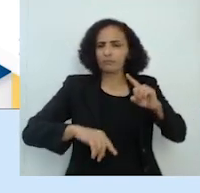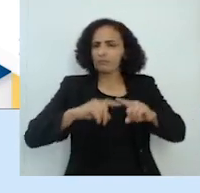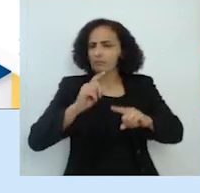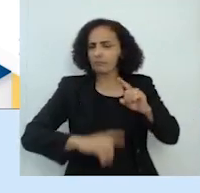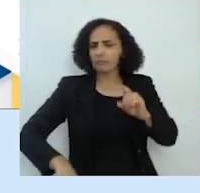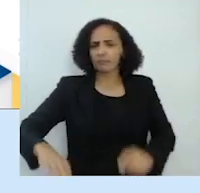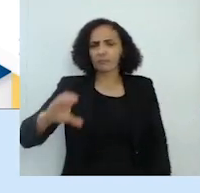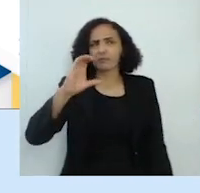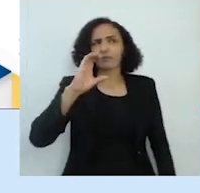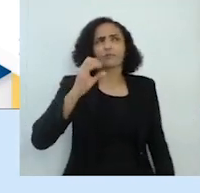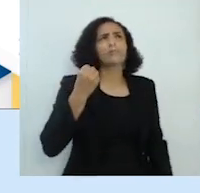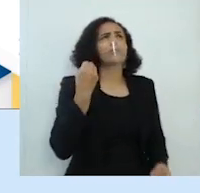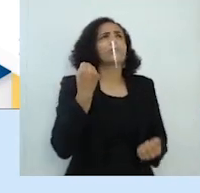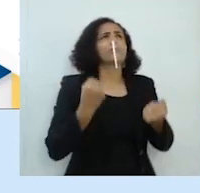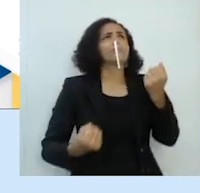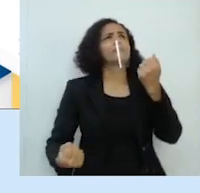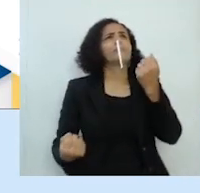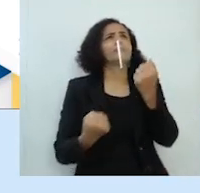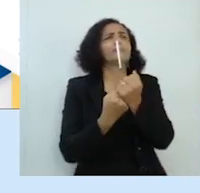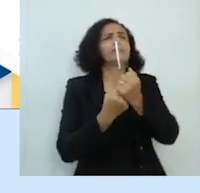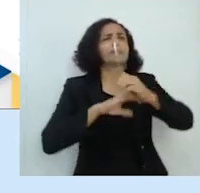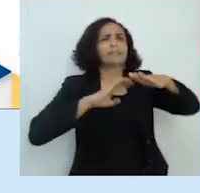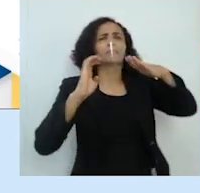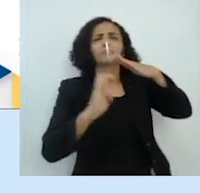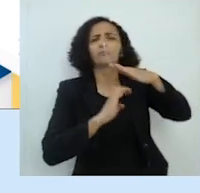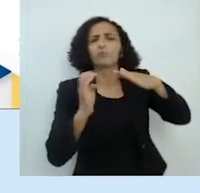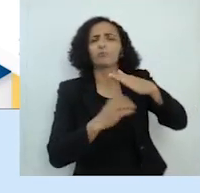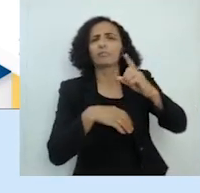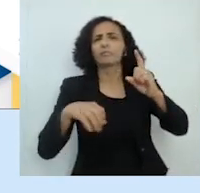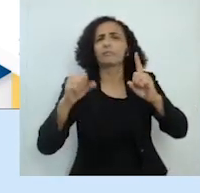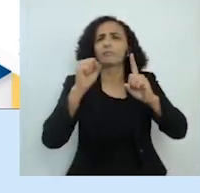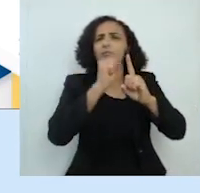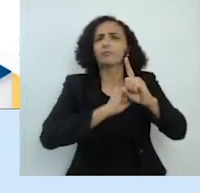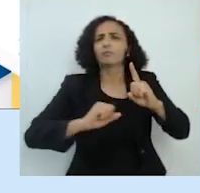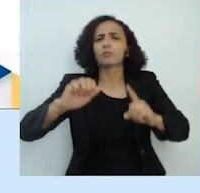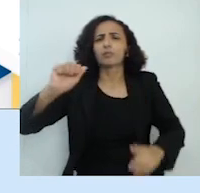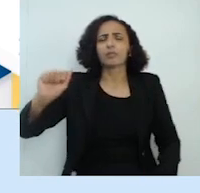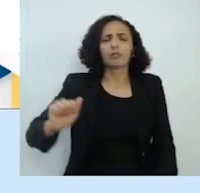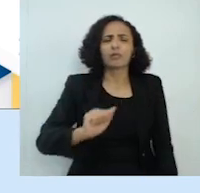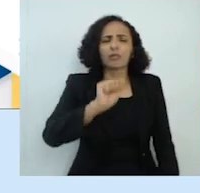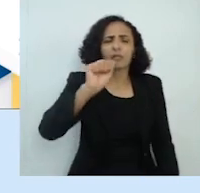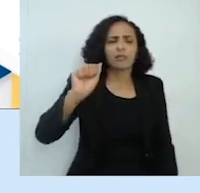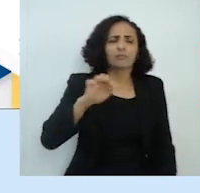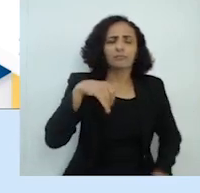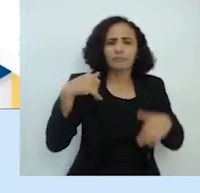Eita, cooperativismo, empresas, tal, associações e materialismo histórico,